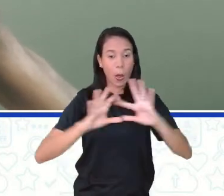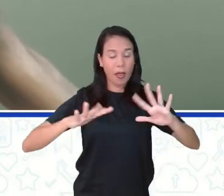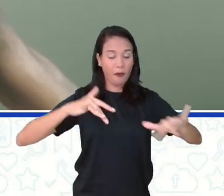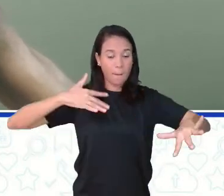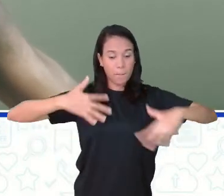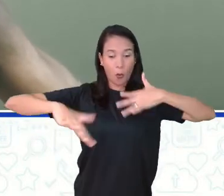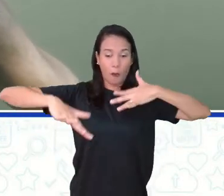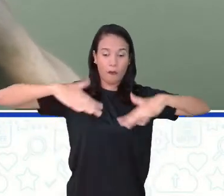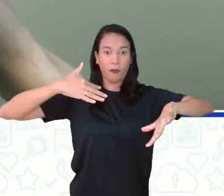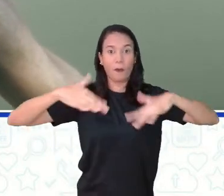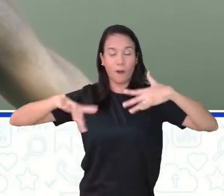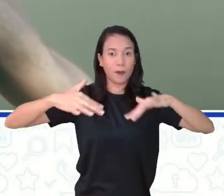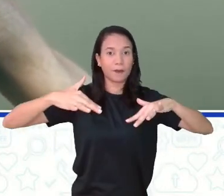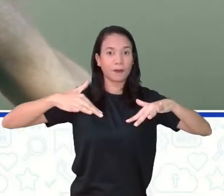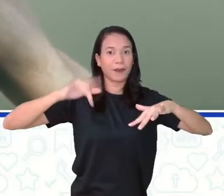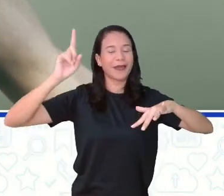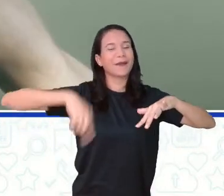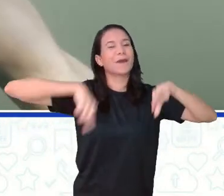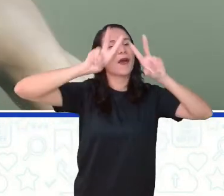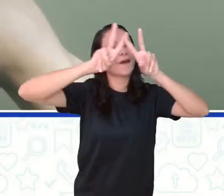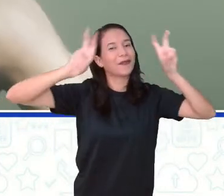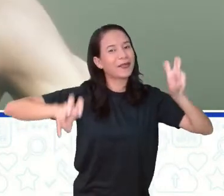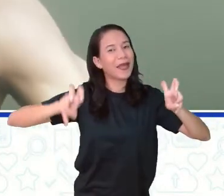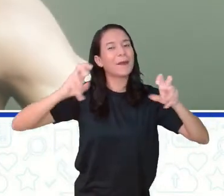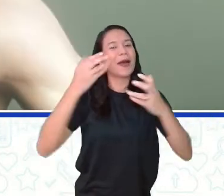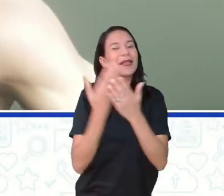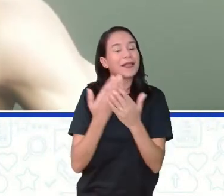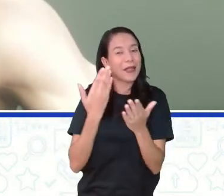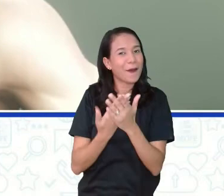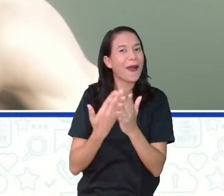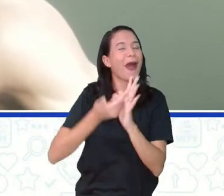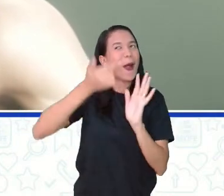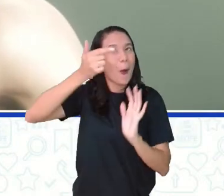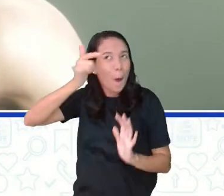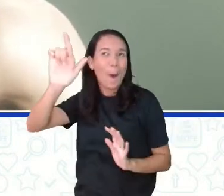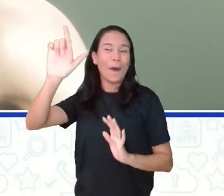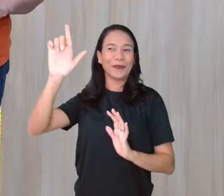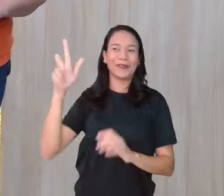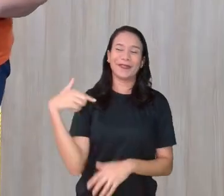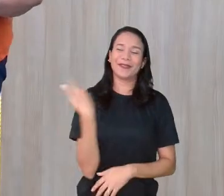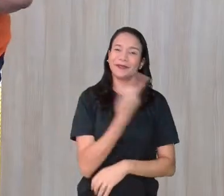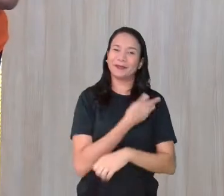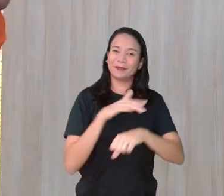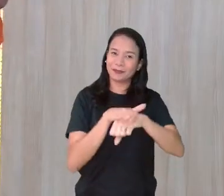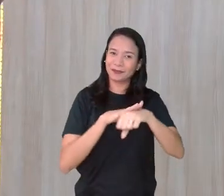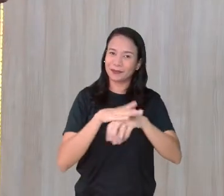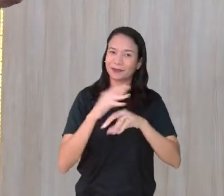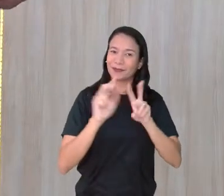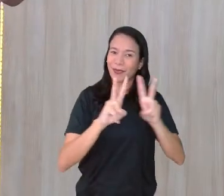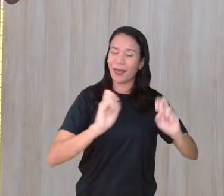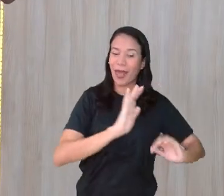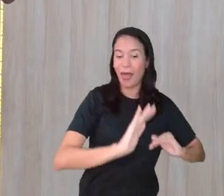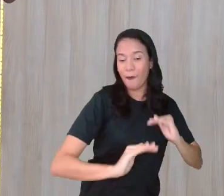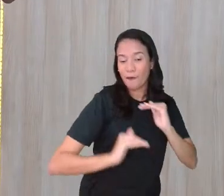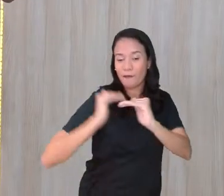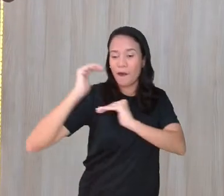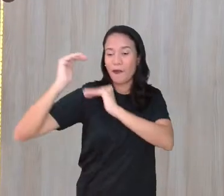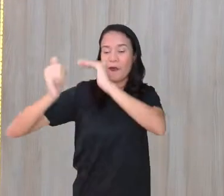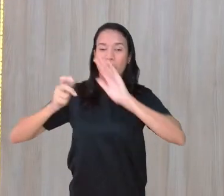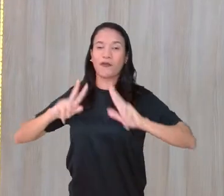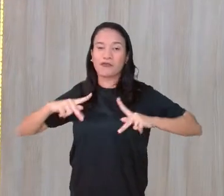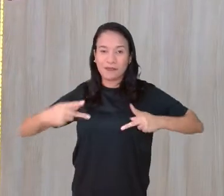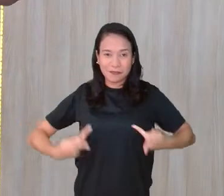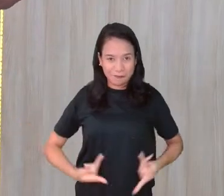mais. Mas esse é um assunto para uma aula inteira, a gente falar da evolução